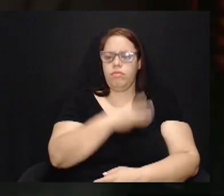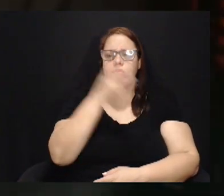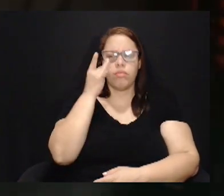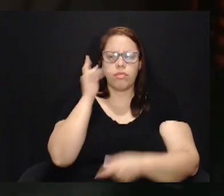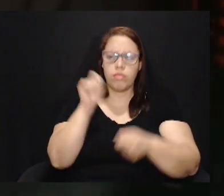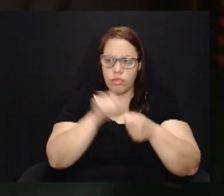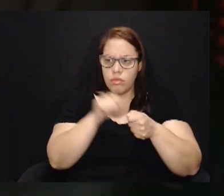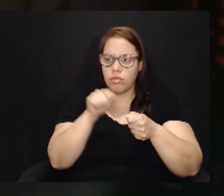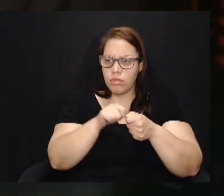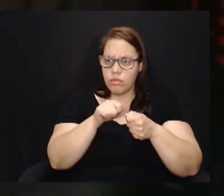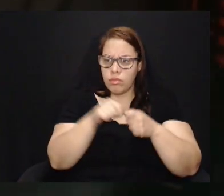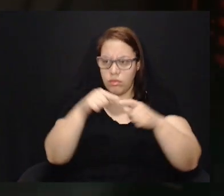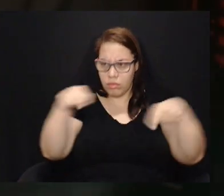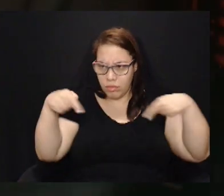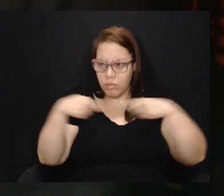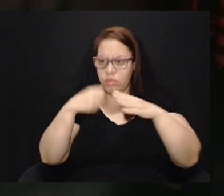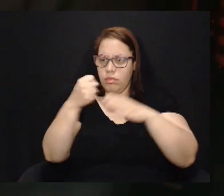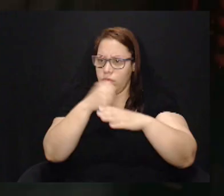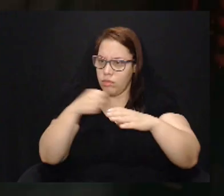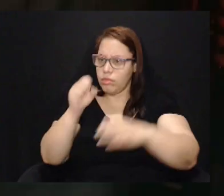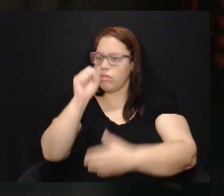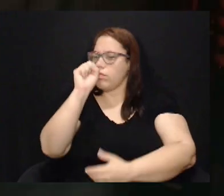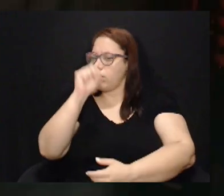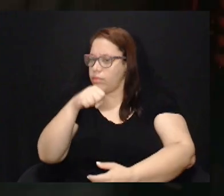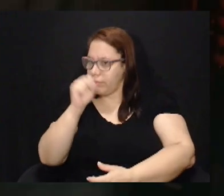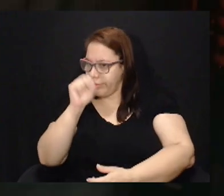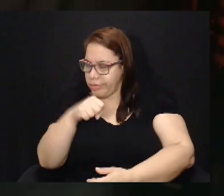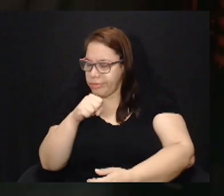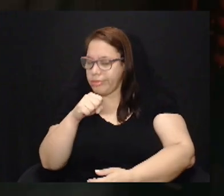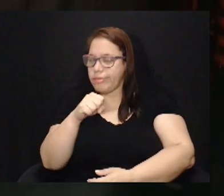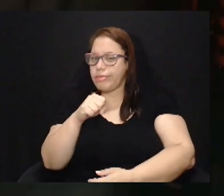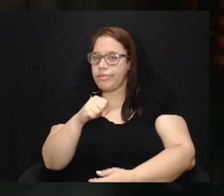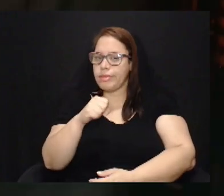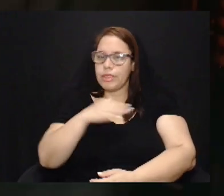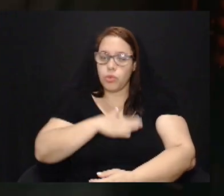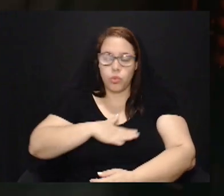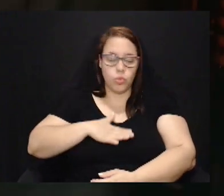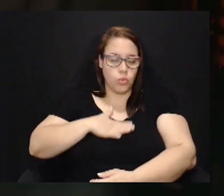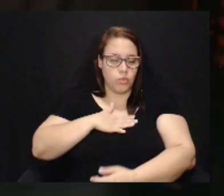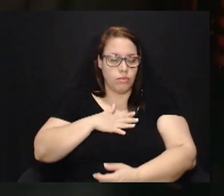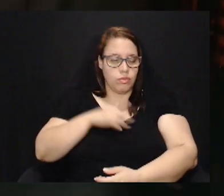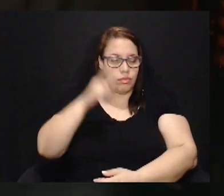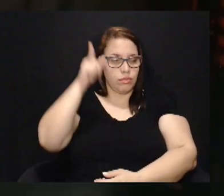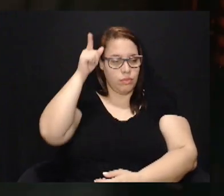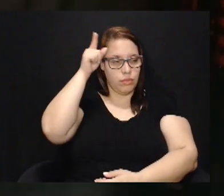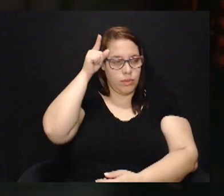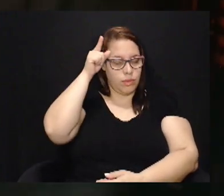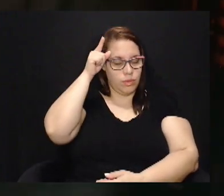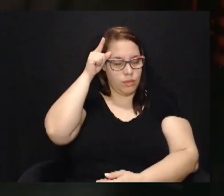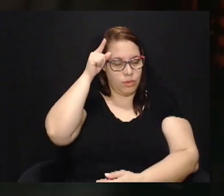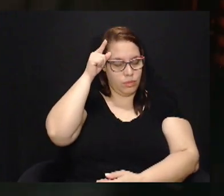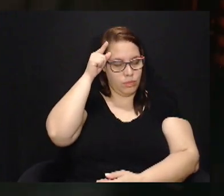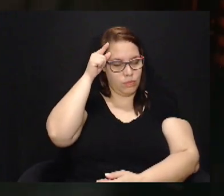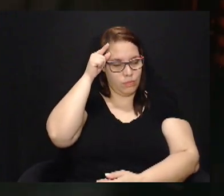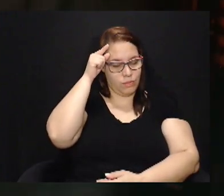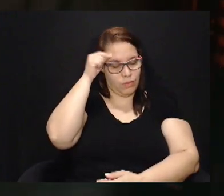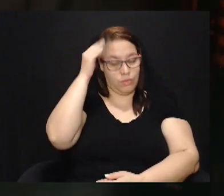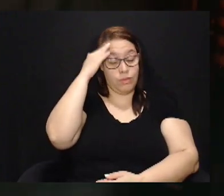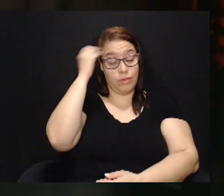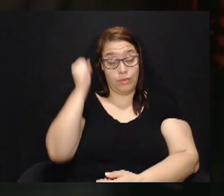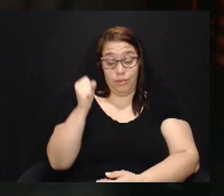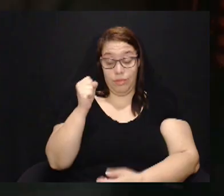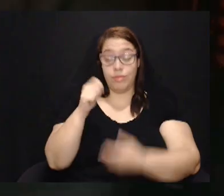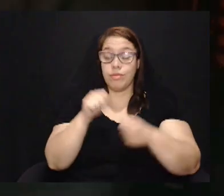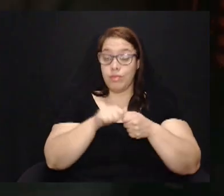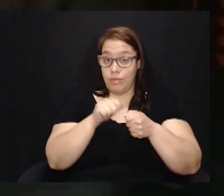cozinha, ela dá, sim, aquela coisinha gostosa de relaxamento, se a gente souber e fazer isso